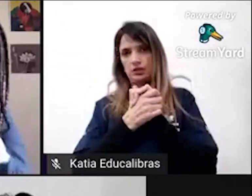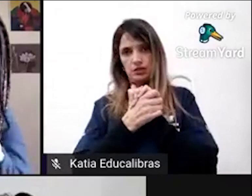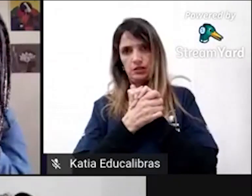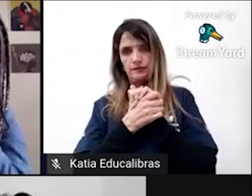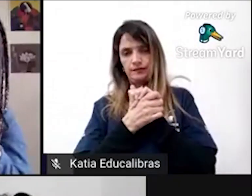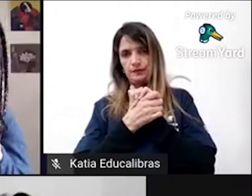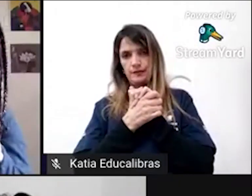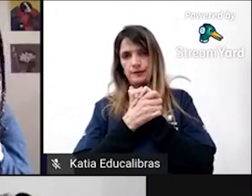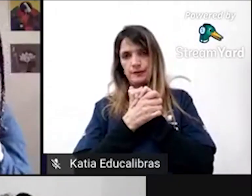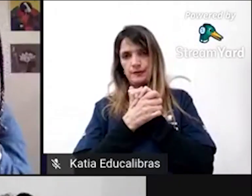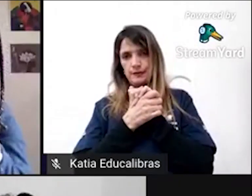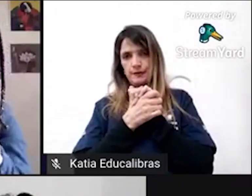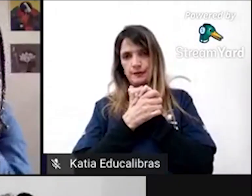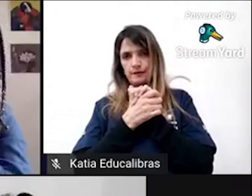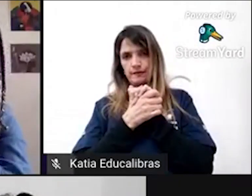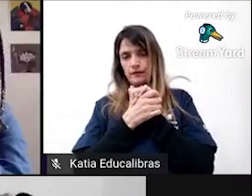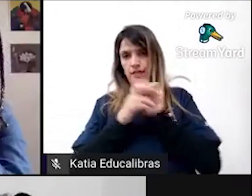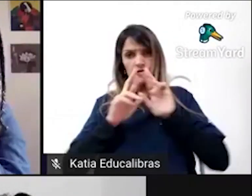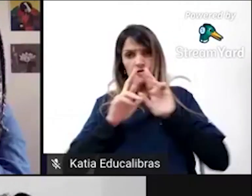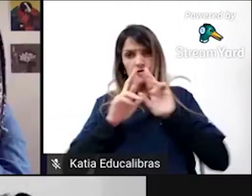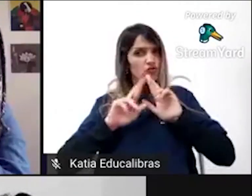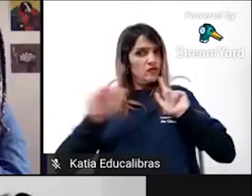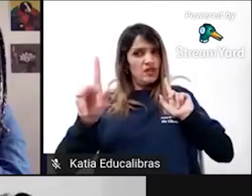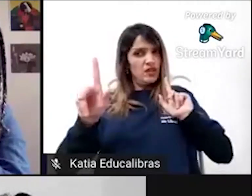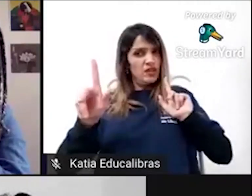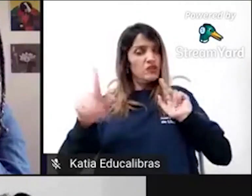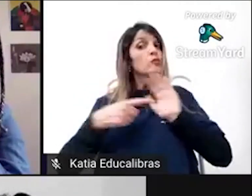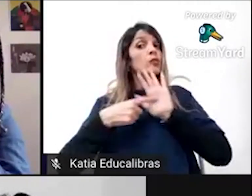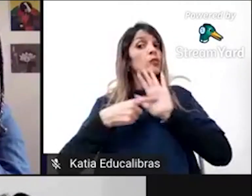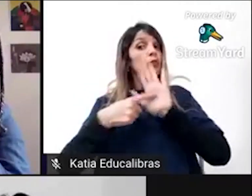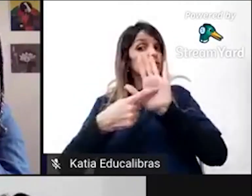pitadas diferentes nela. A gente está